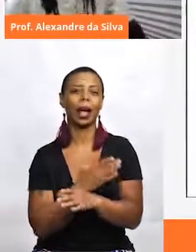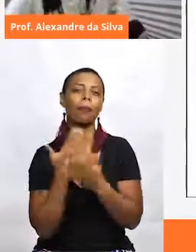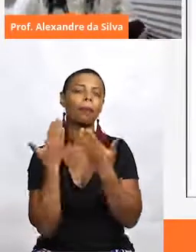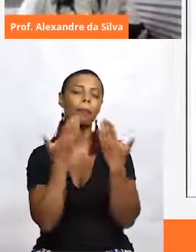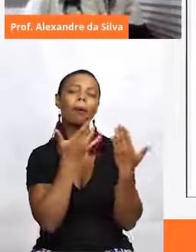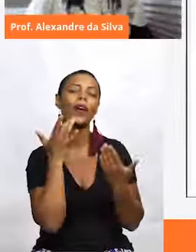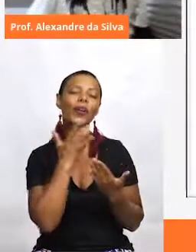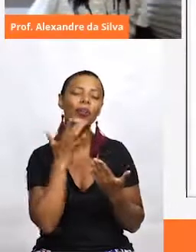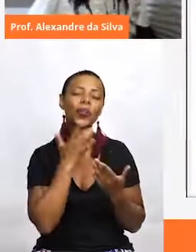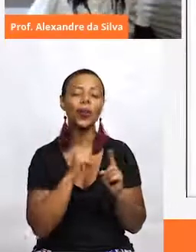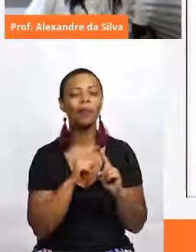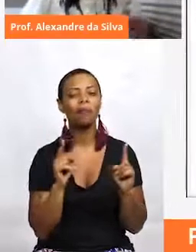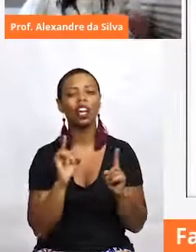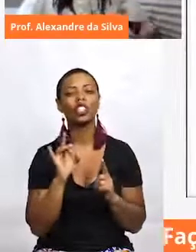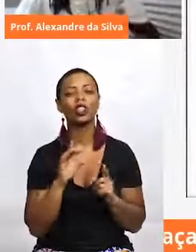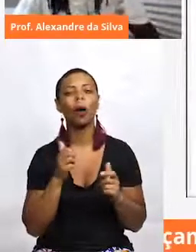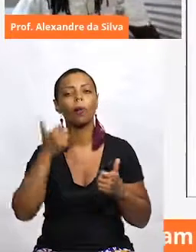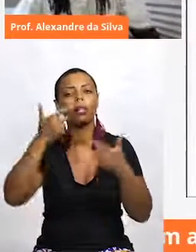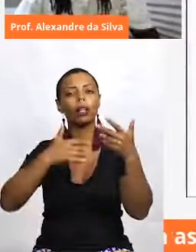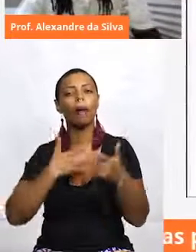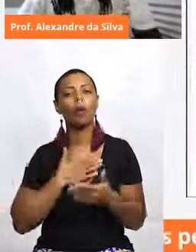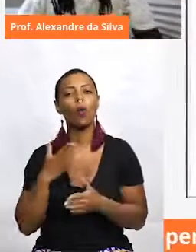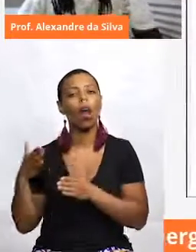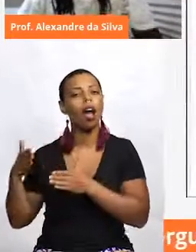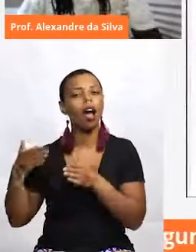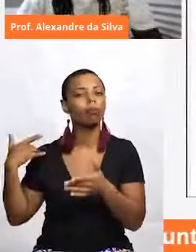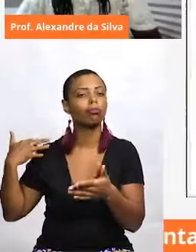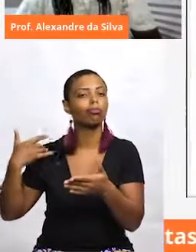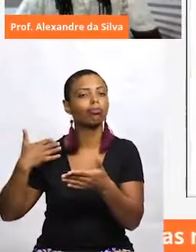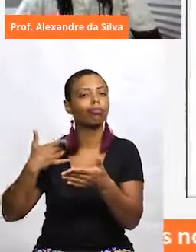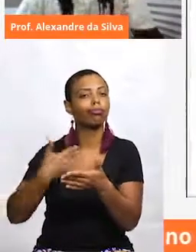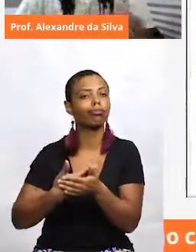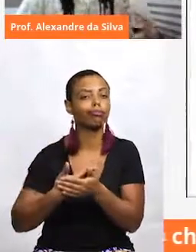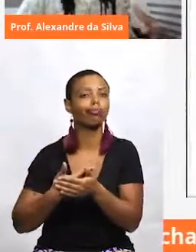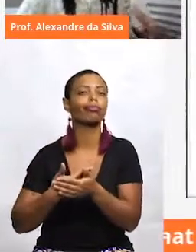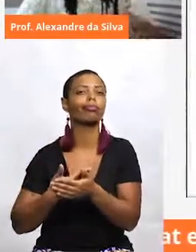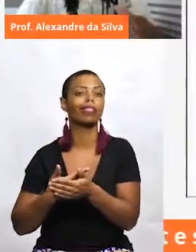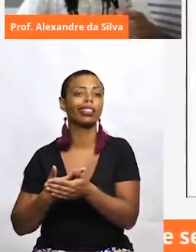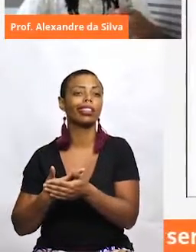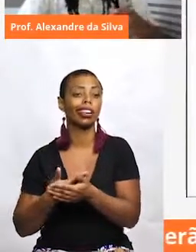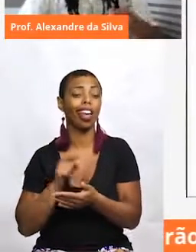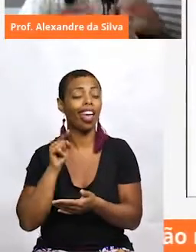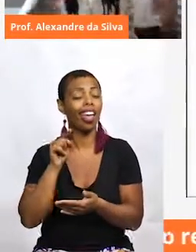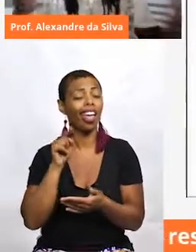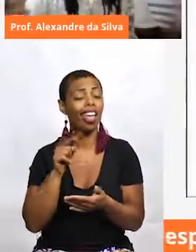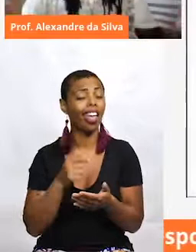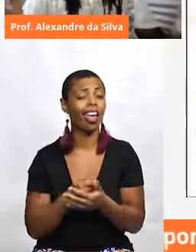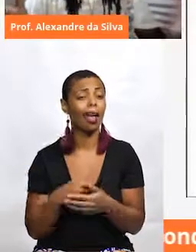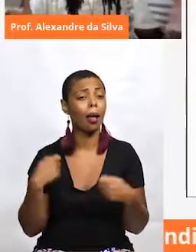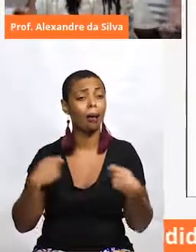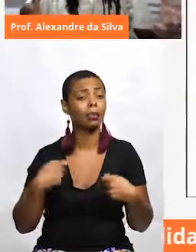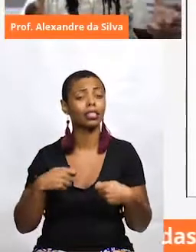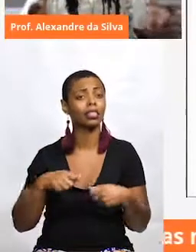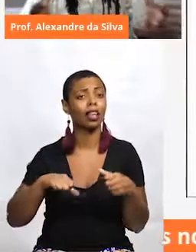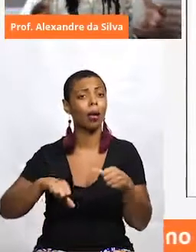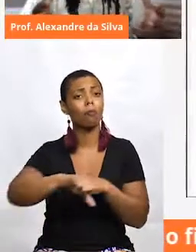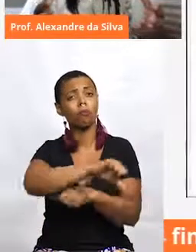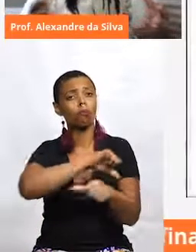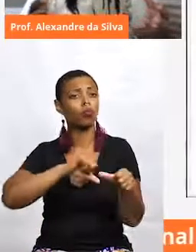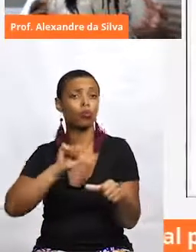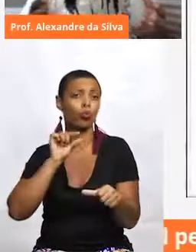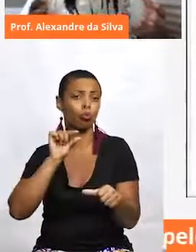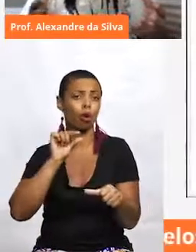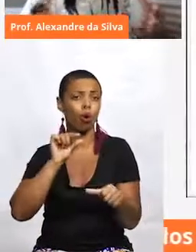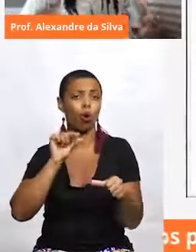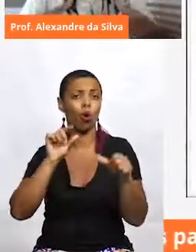mas só para dizer um pouquinho dessa trajetória, que é isso, a gente precisa mudar um pouquinho essa história